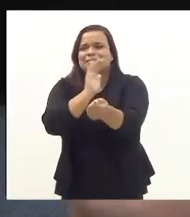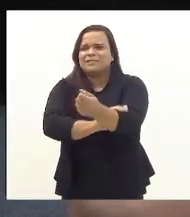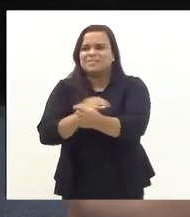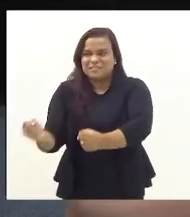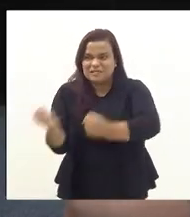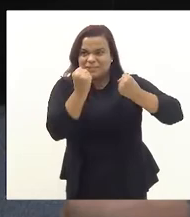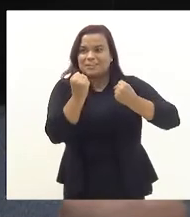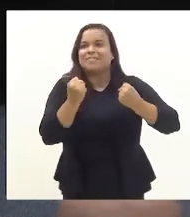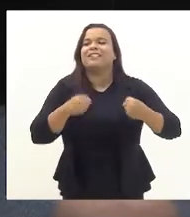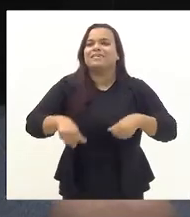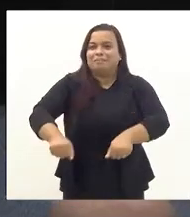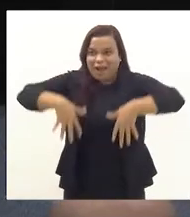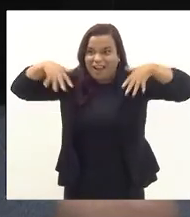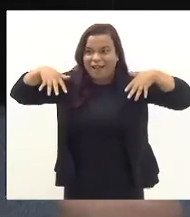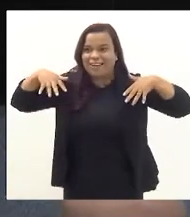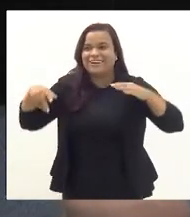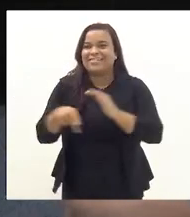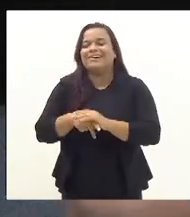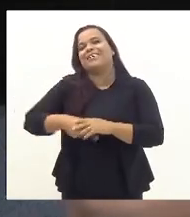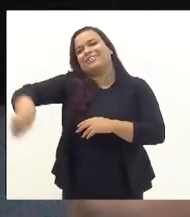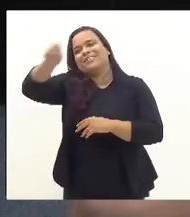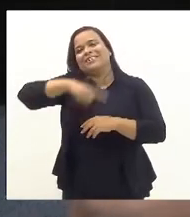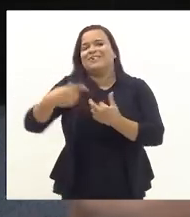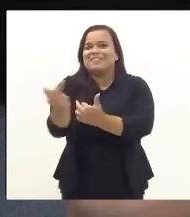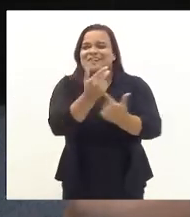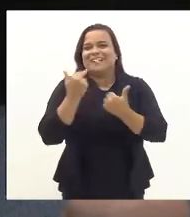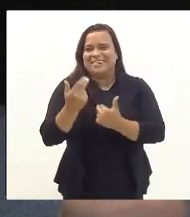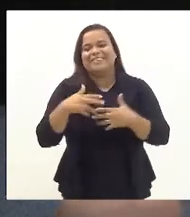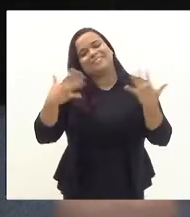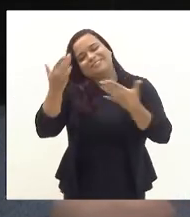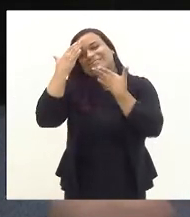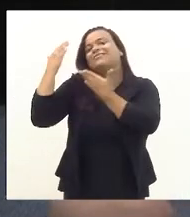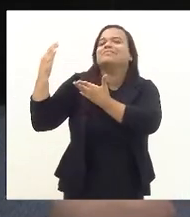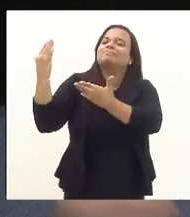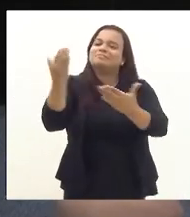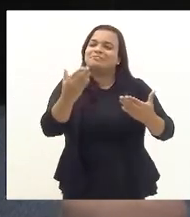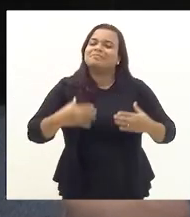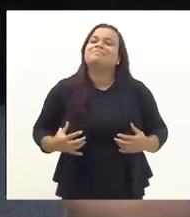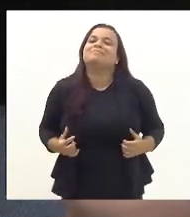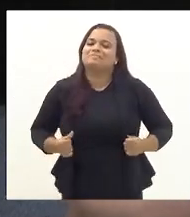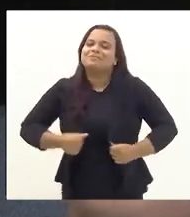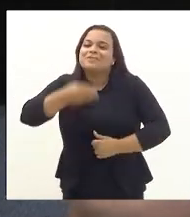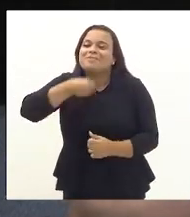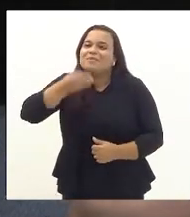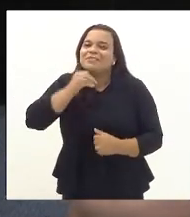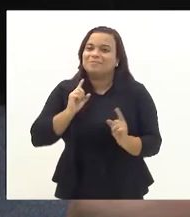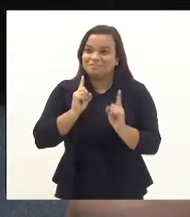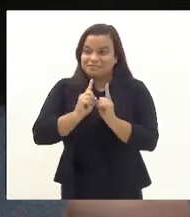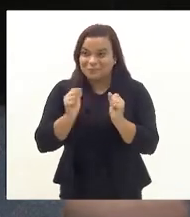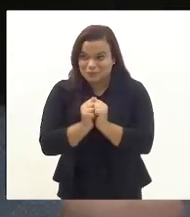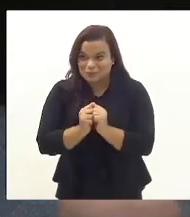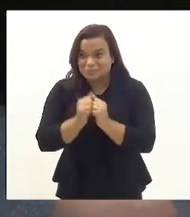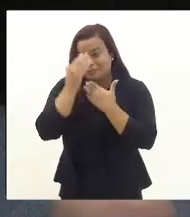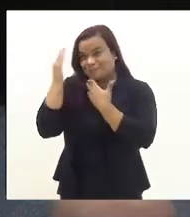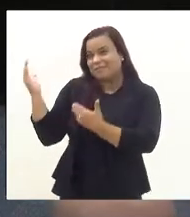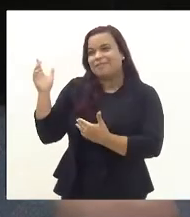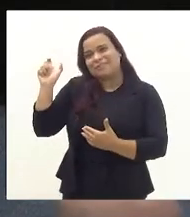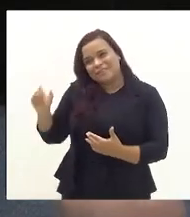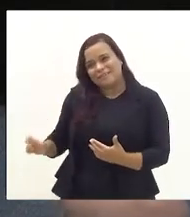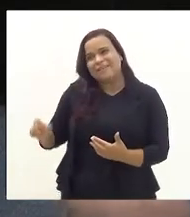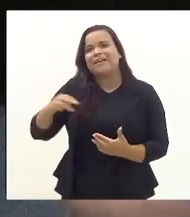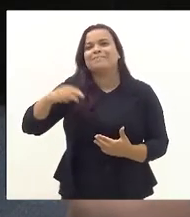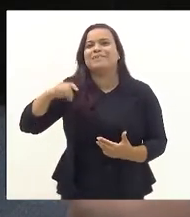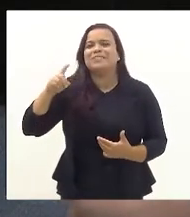de arquibancada, como todos vocês aqui. Então, agradeço muito essa grande oportunidade, agradeço ao Mindum,